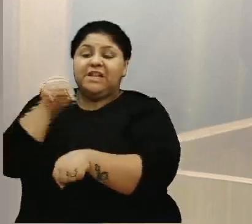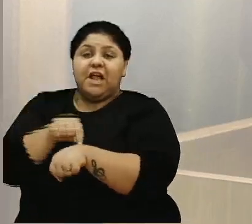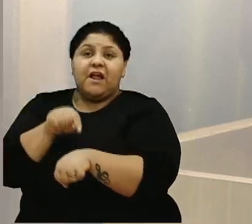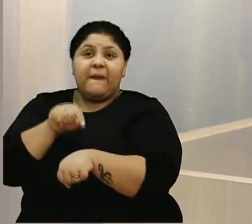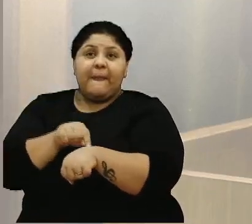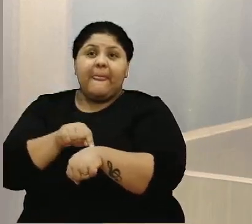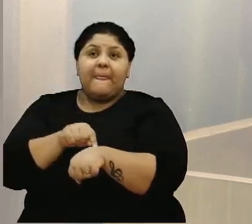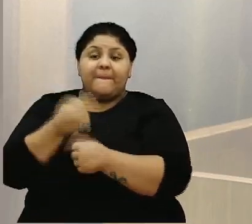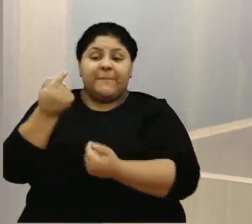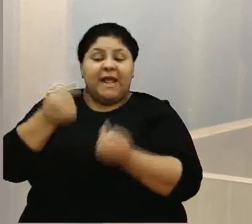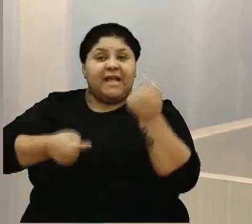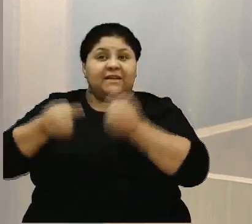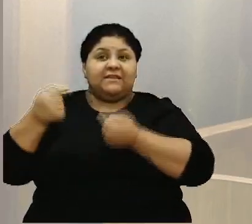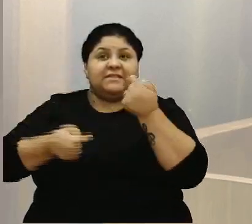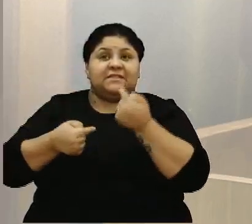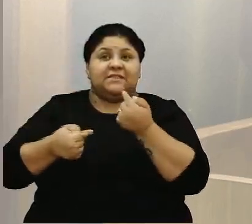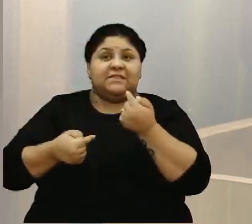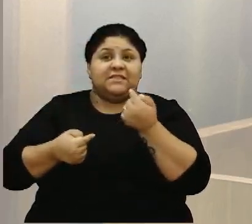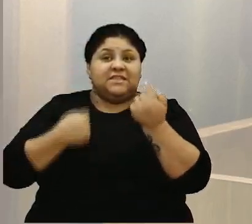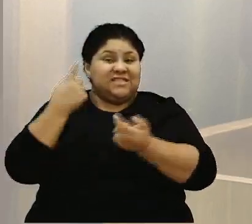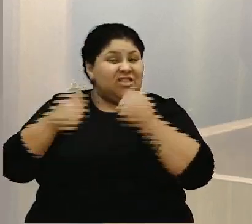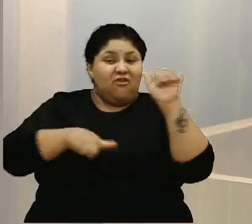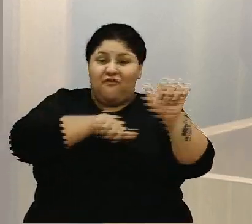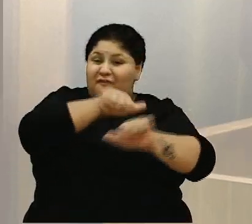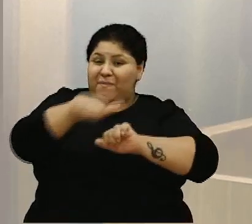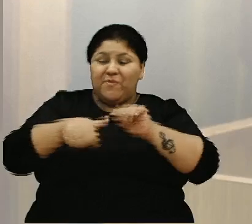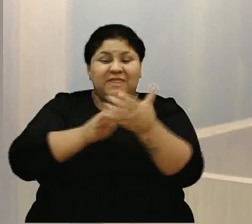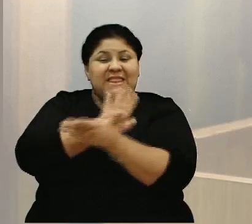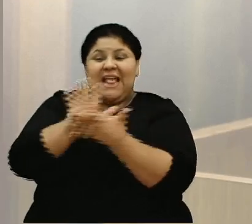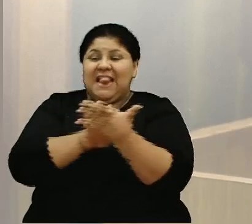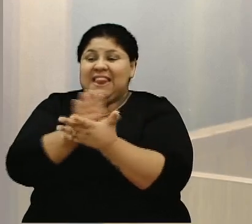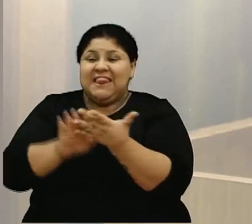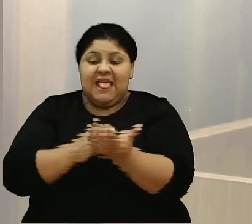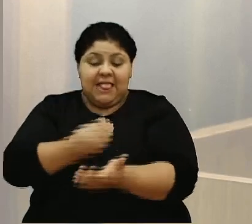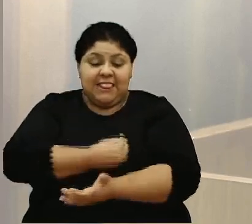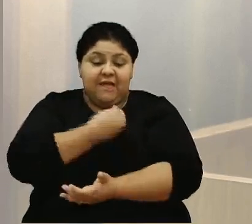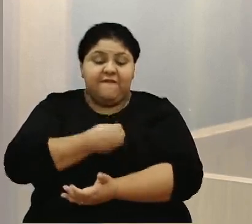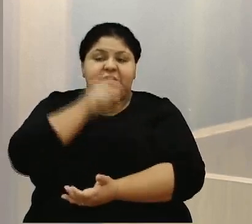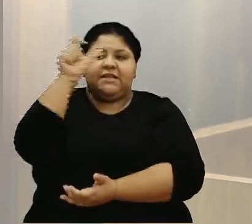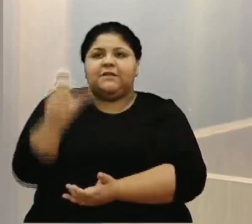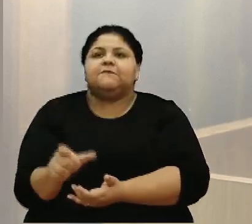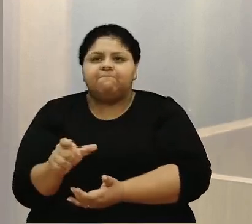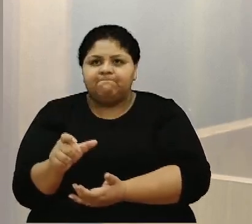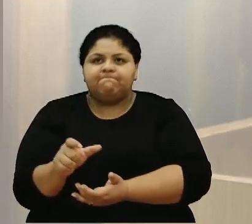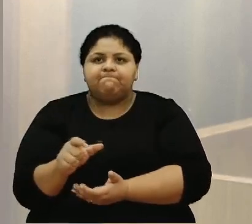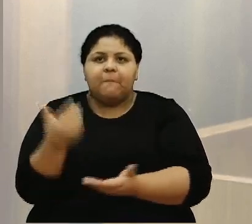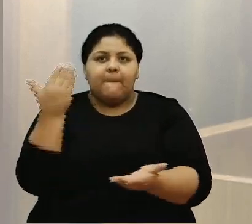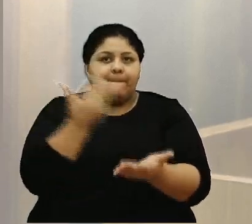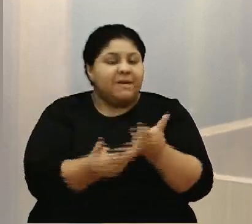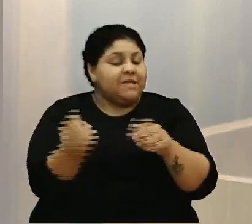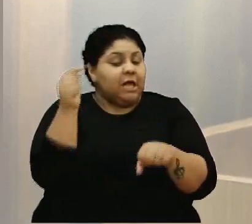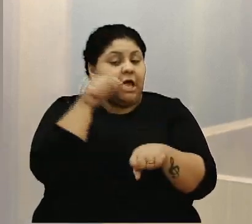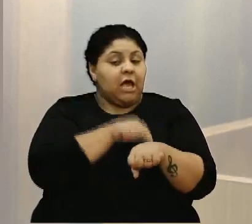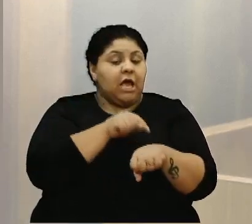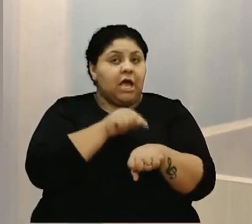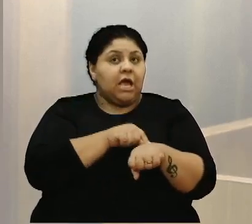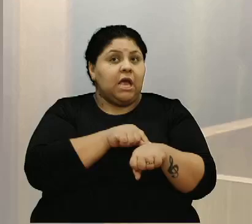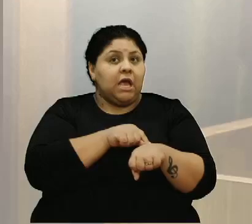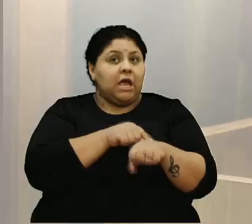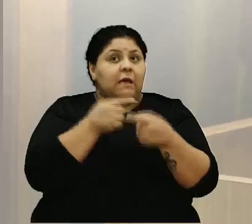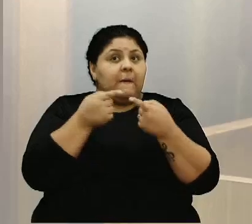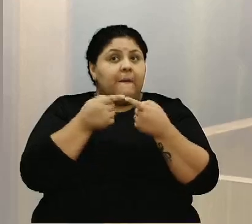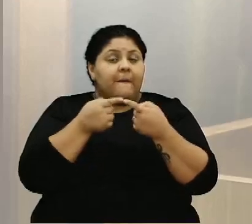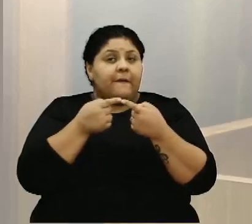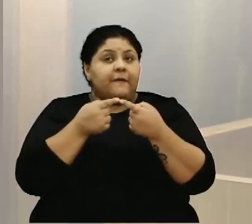para debater algo que não vai mudar em nada a vida das pessoas. Estamos perdendo tempo ao invés de